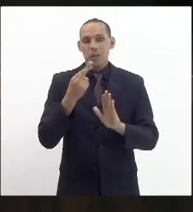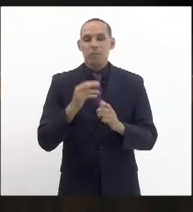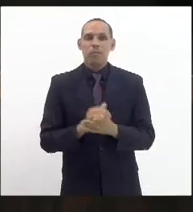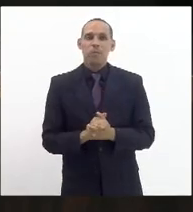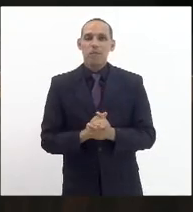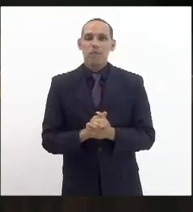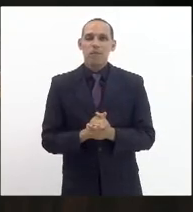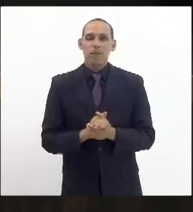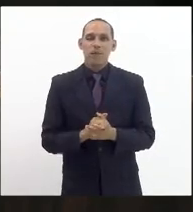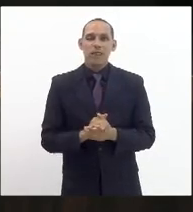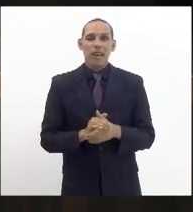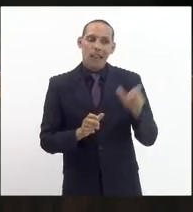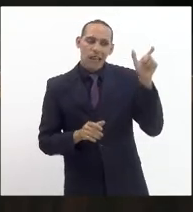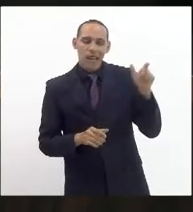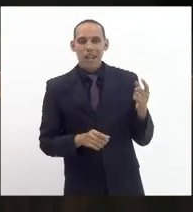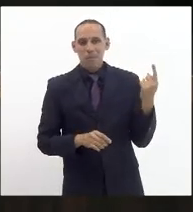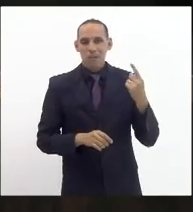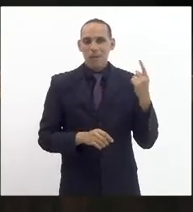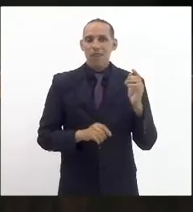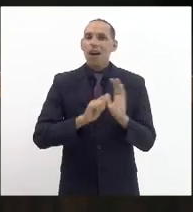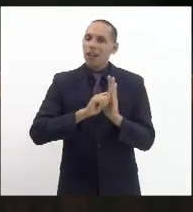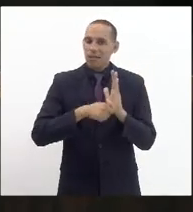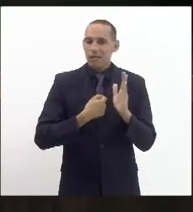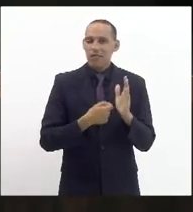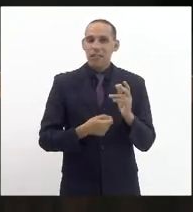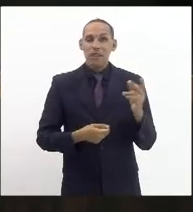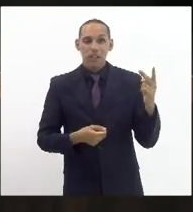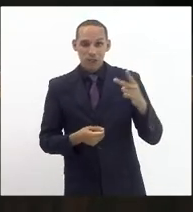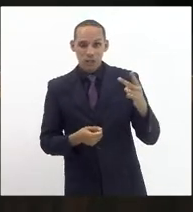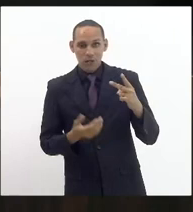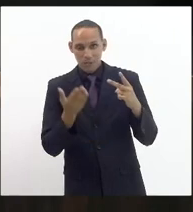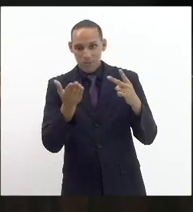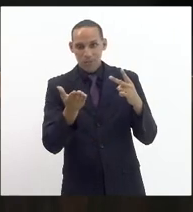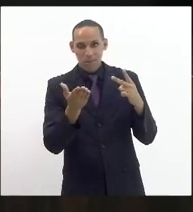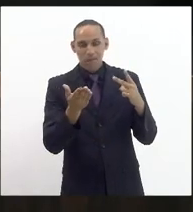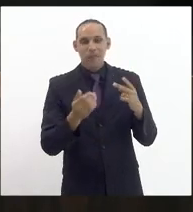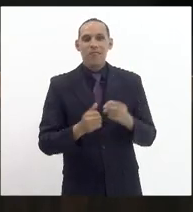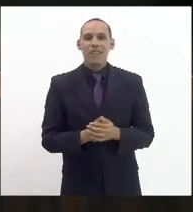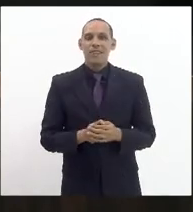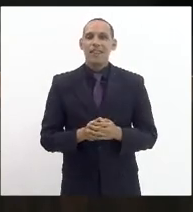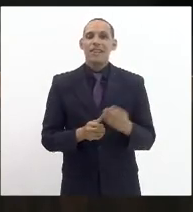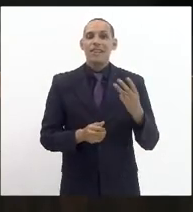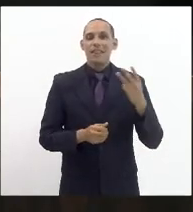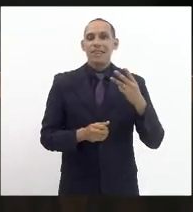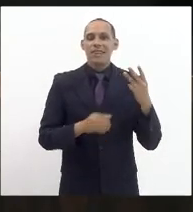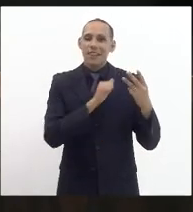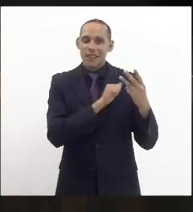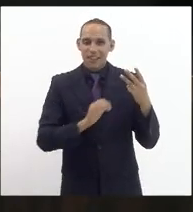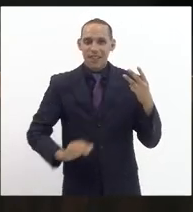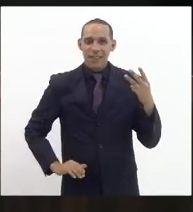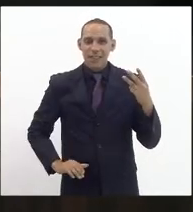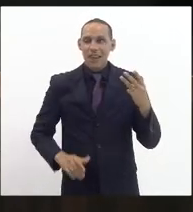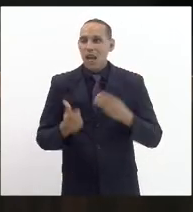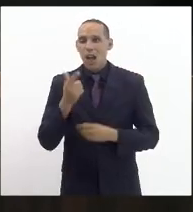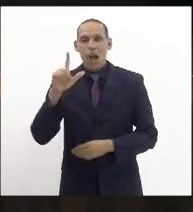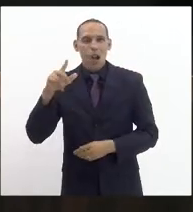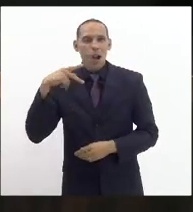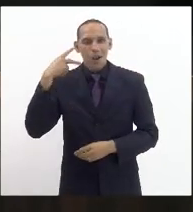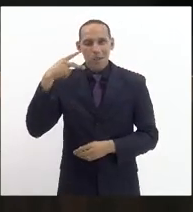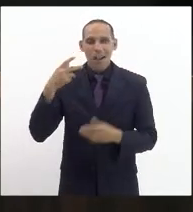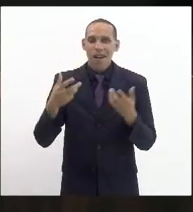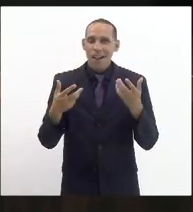como o do Rodrigo foi o primeiro. Rodrigo assina primeiro, Vossa Excelência o segundo, Siciliano o terceiro, e vou abrir para os demais parlamentares que